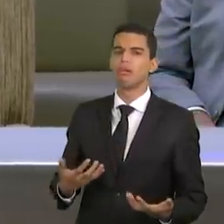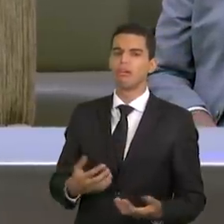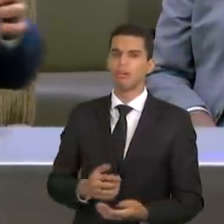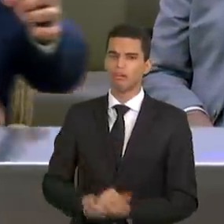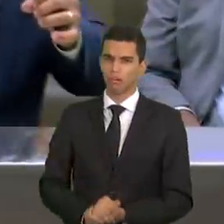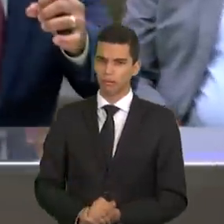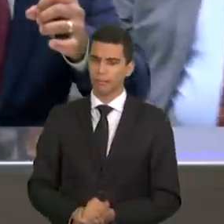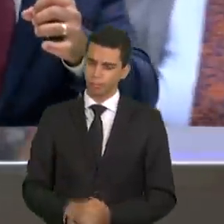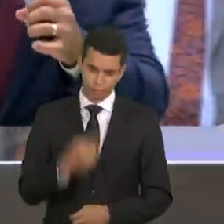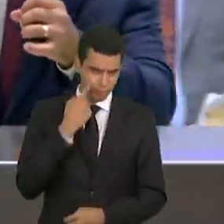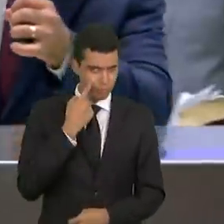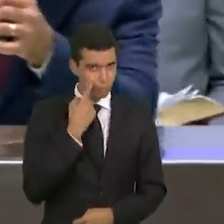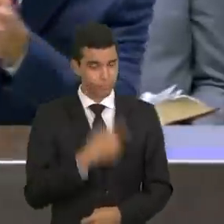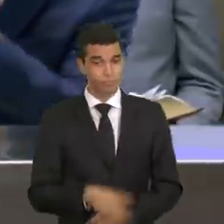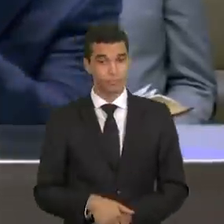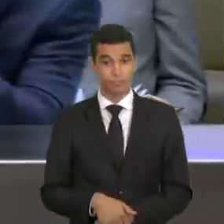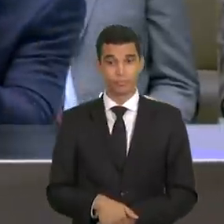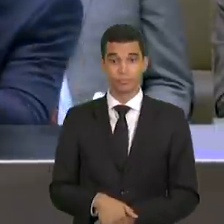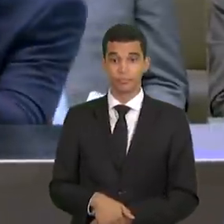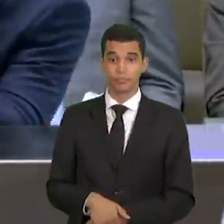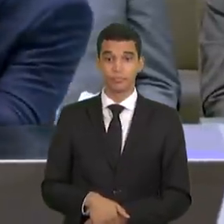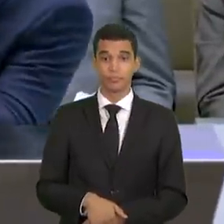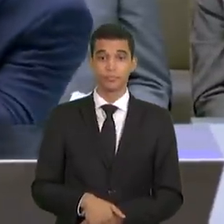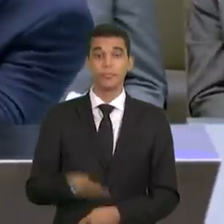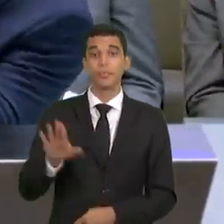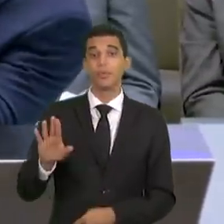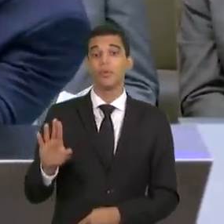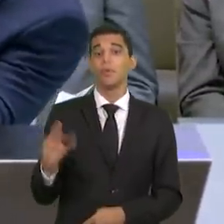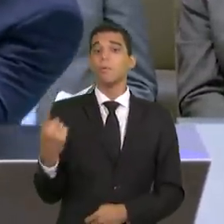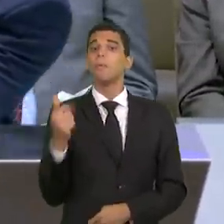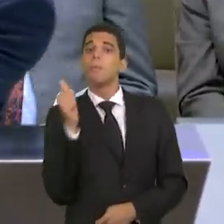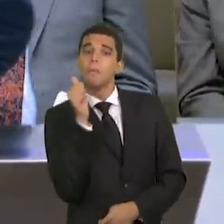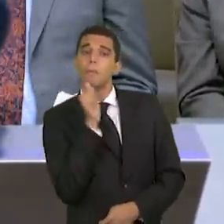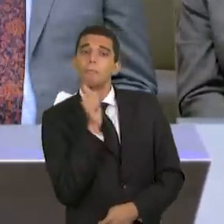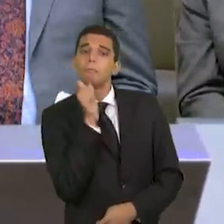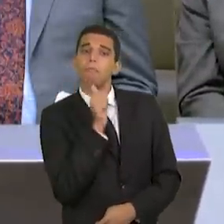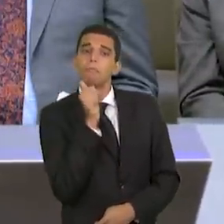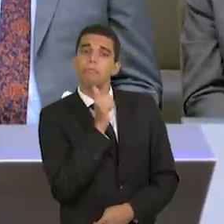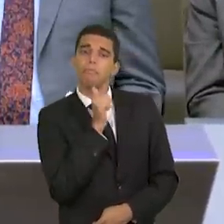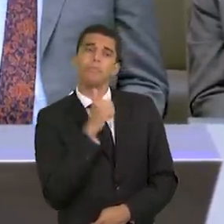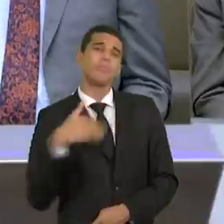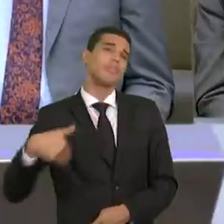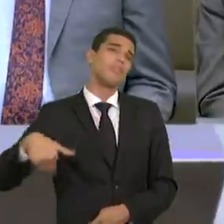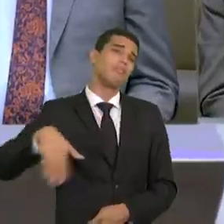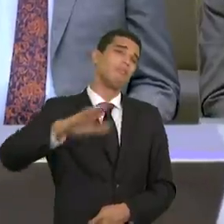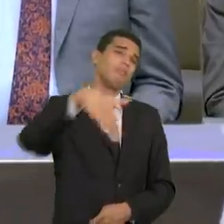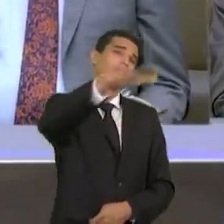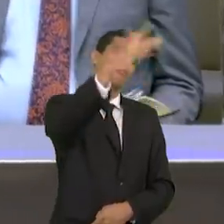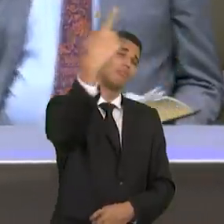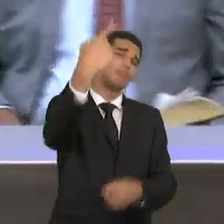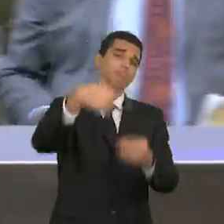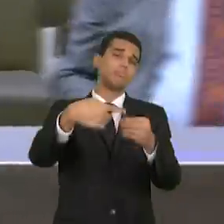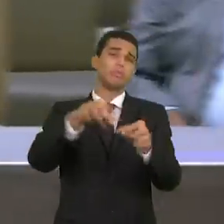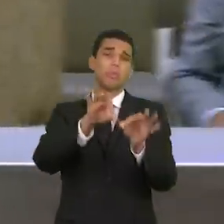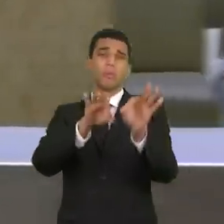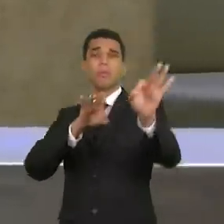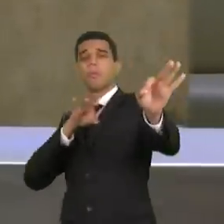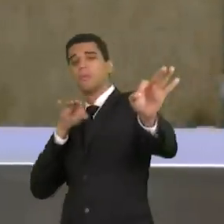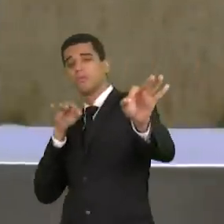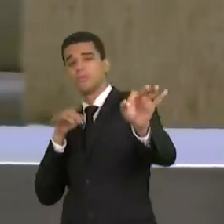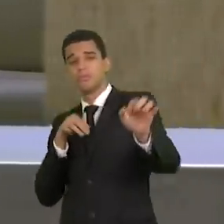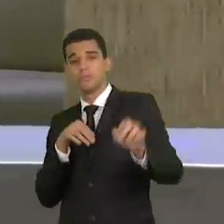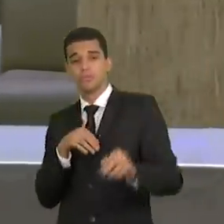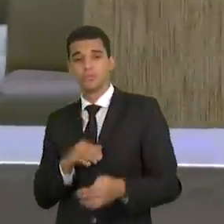Escuta, aparece uma senhorinha lá não sei aonde, nos cafundó, Começa você